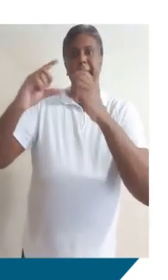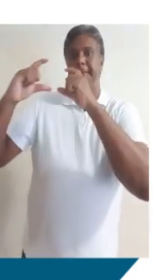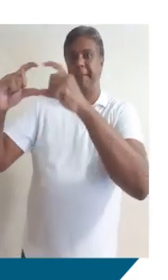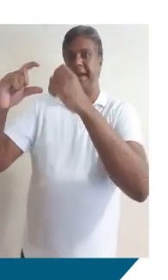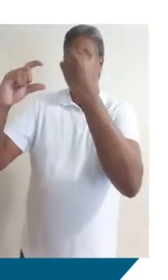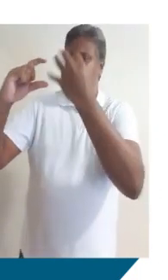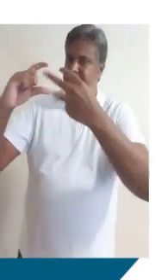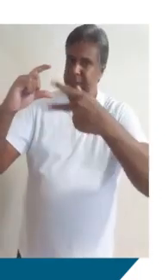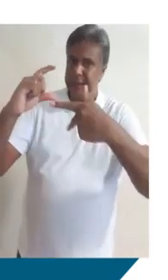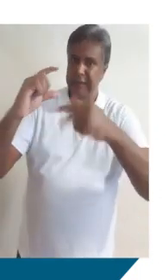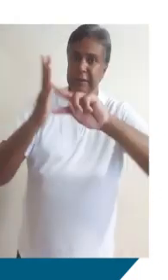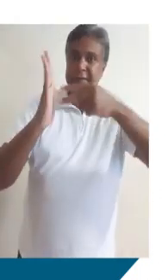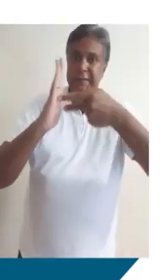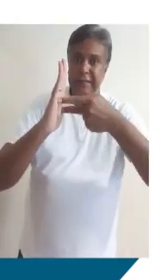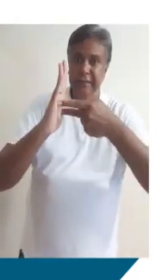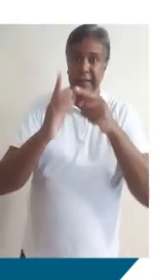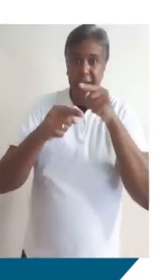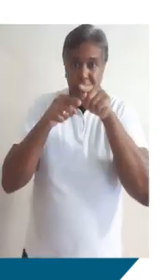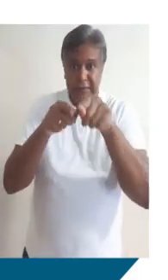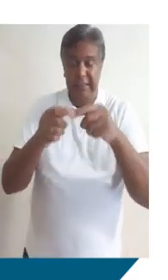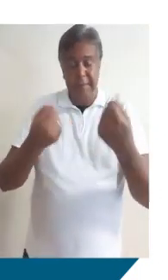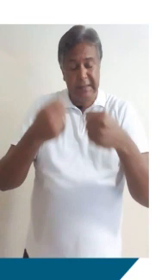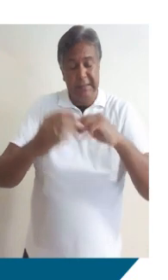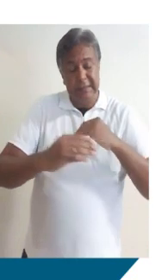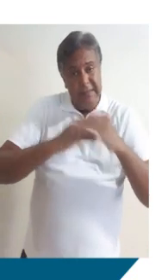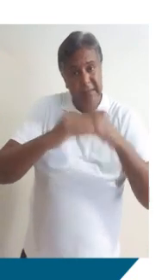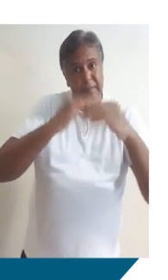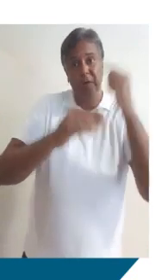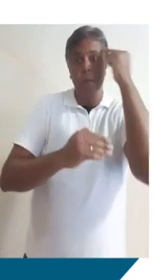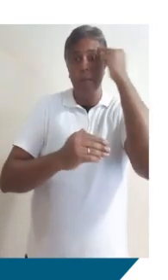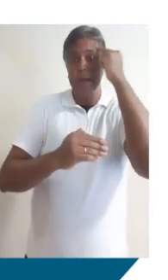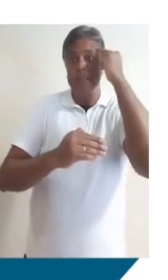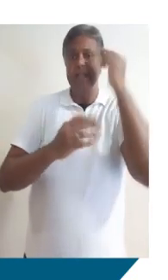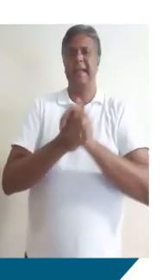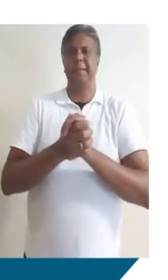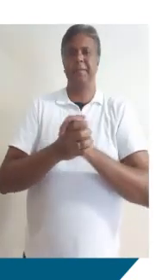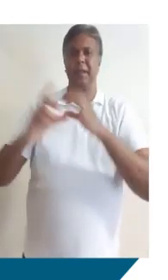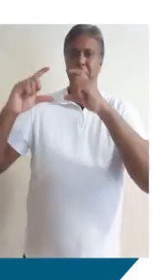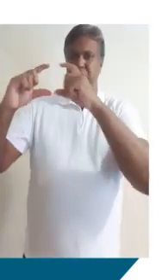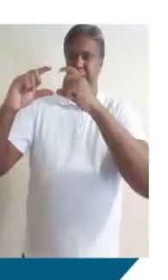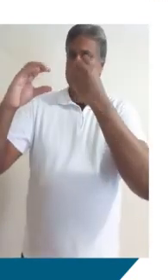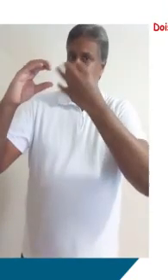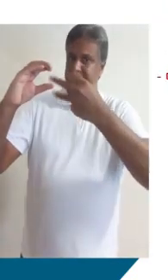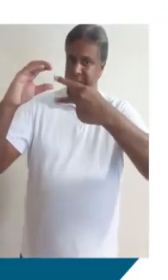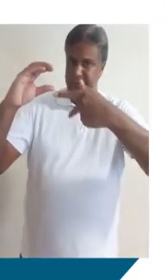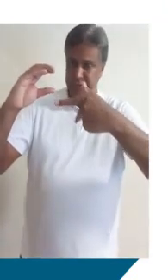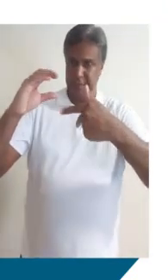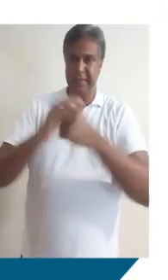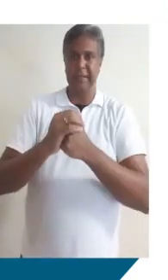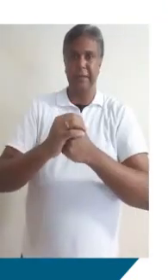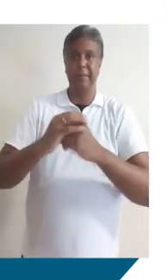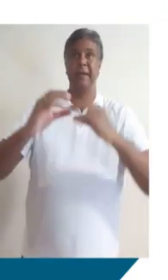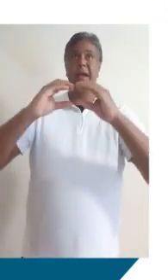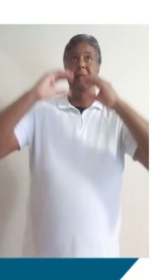é a unidade de texto em que se desenvolve uma ideia central articulada ao todo. Sendo assim, os parágrafos de desenvolvimento são aqueles 2